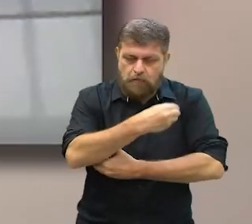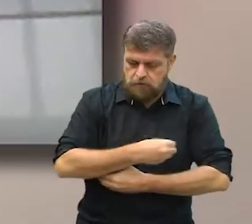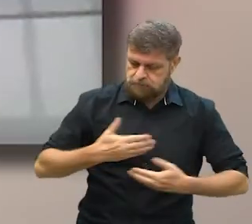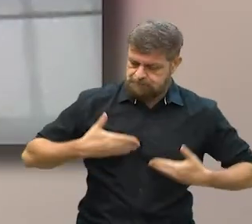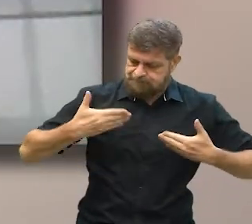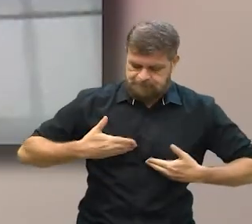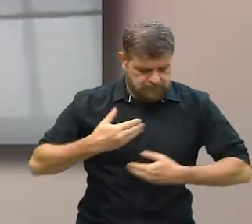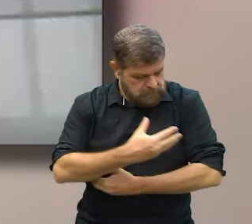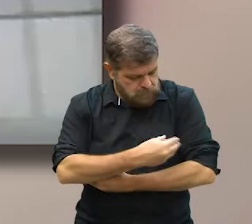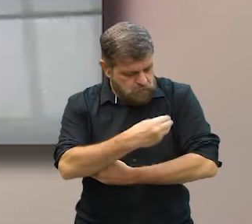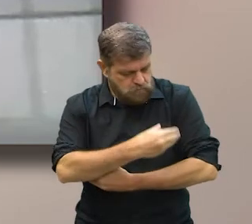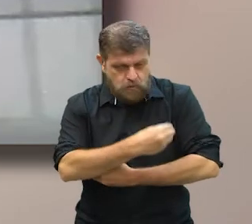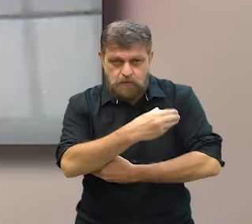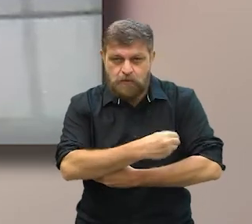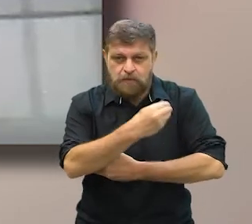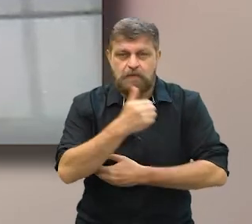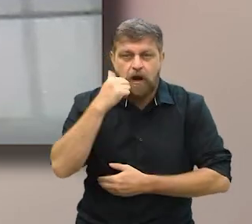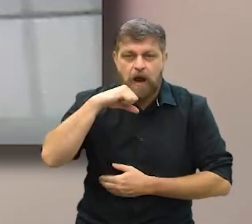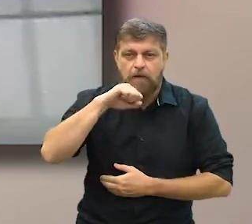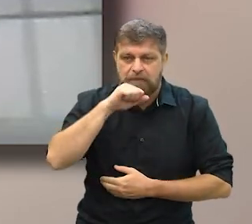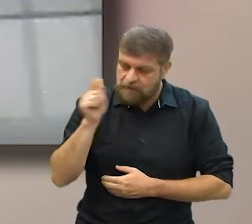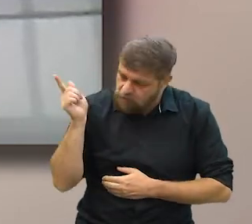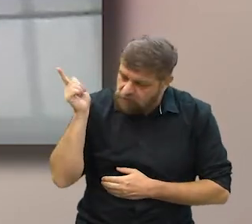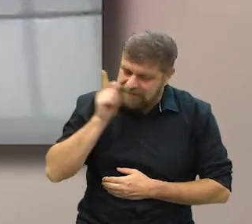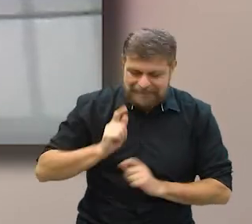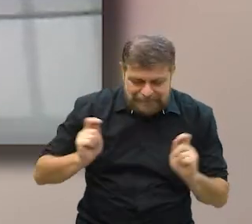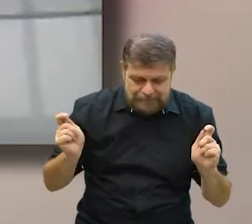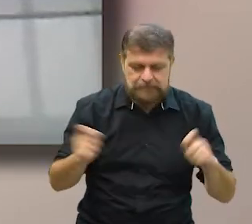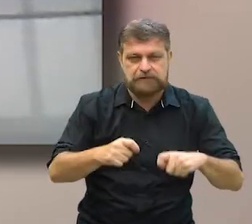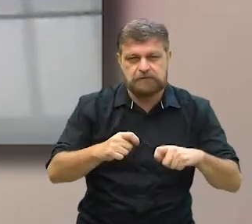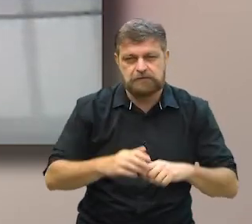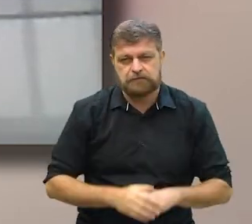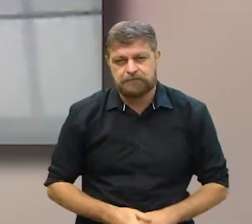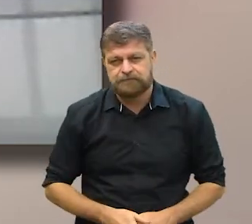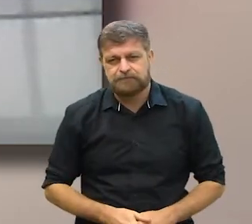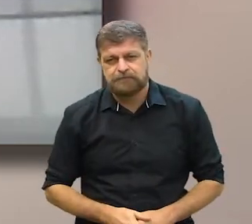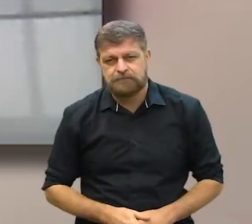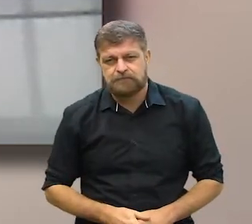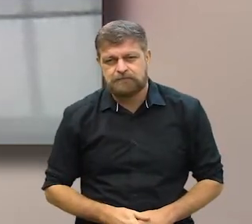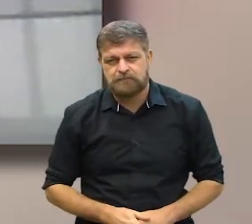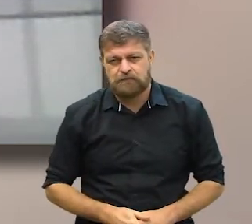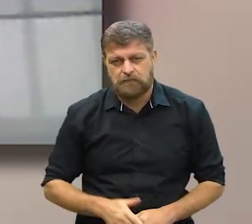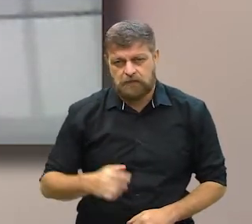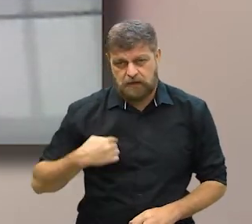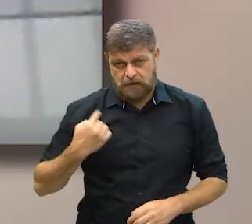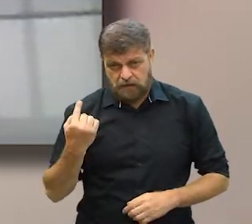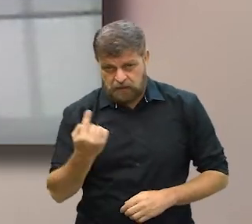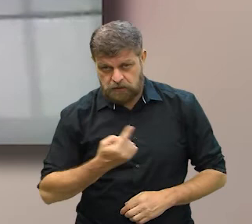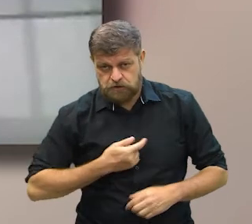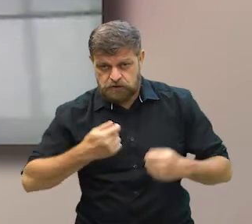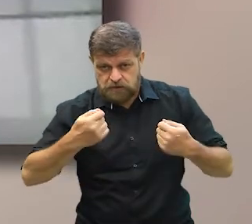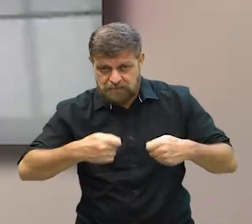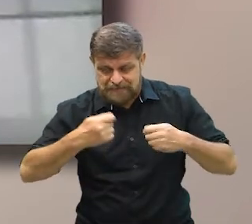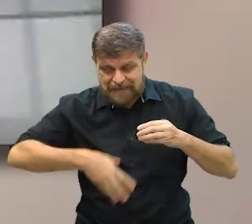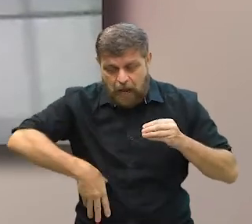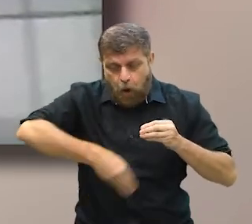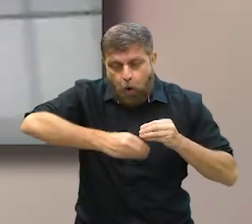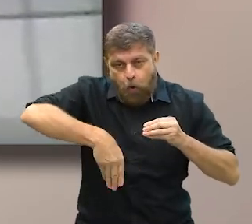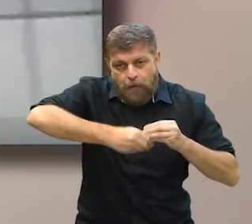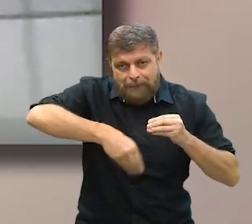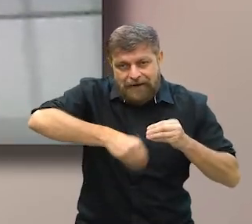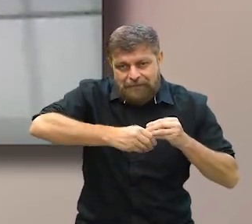mãe, quando está motivada para amamentar, né, ela geralmente ela consegue,